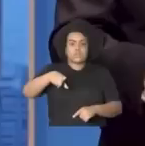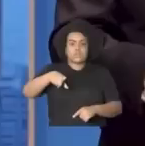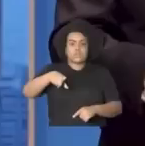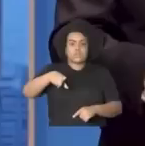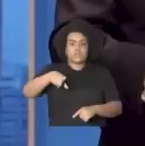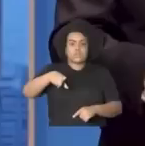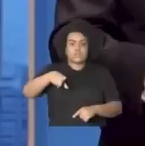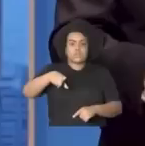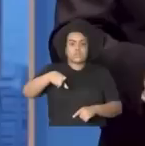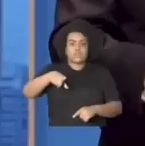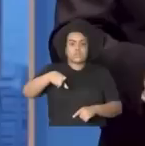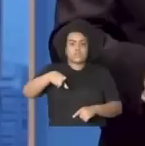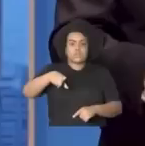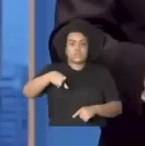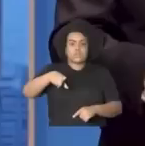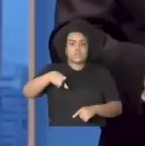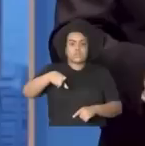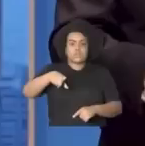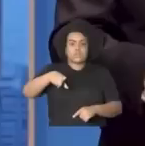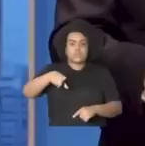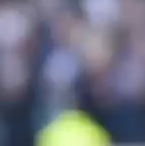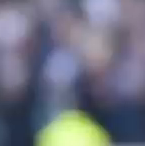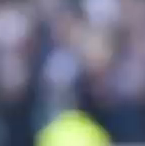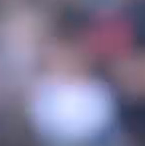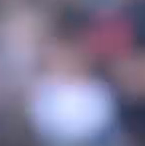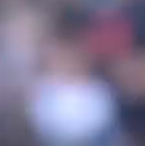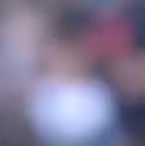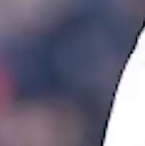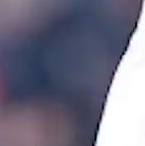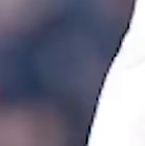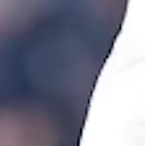Celso Russomanno virou o Cristiano Ronaldo. Errou! Muito bom.